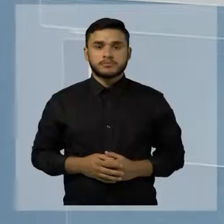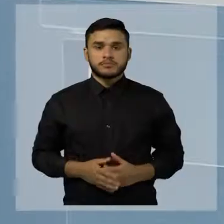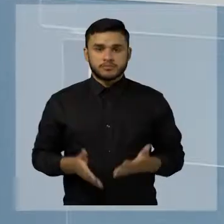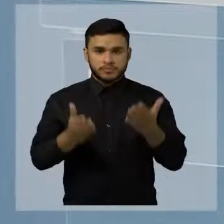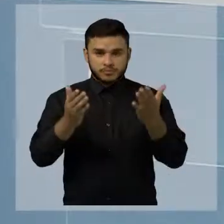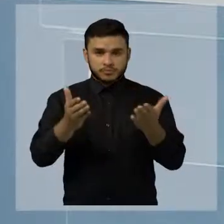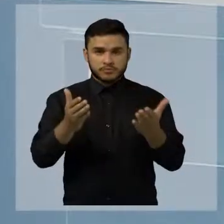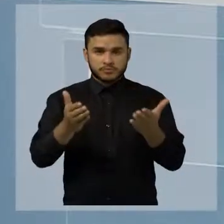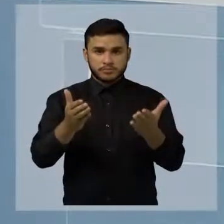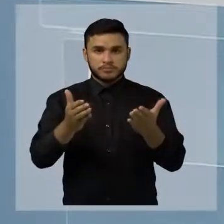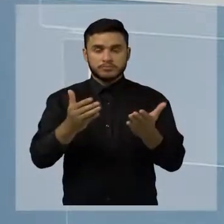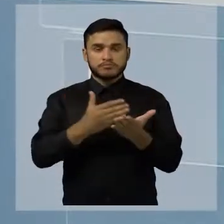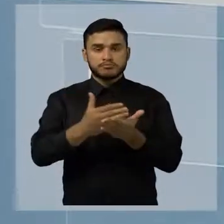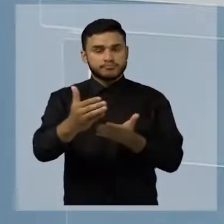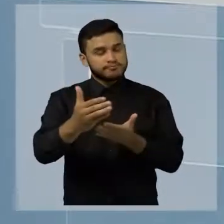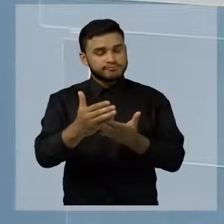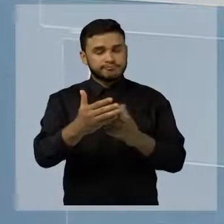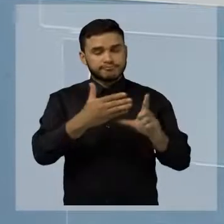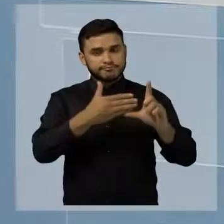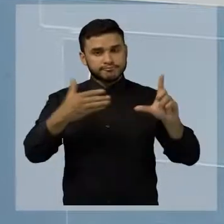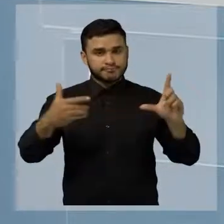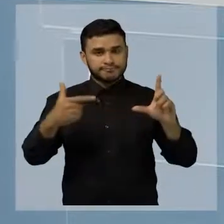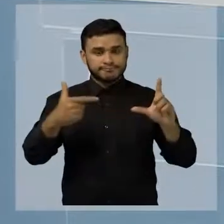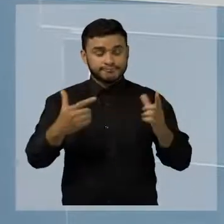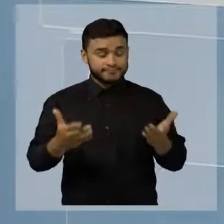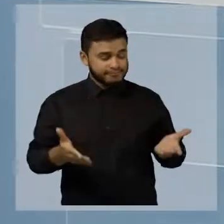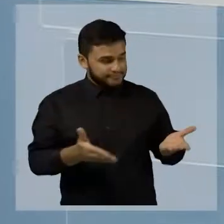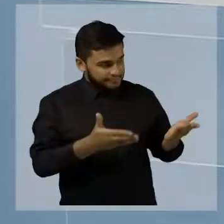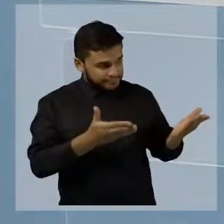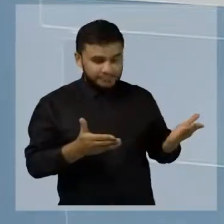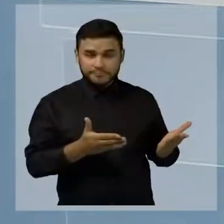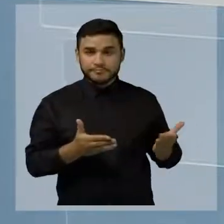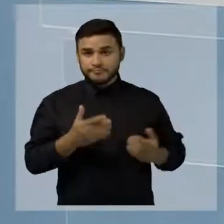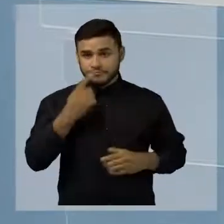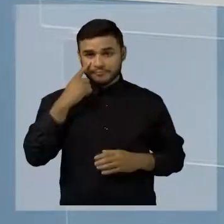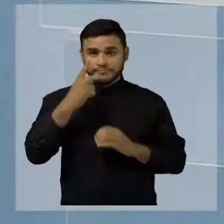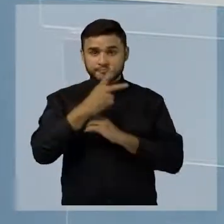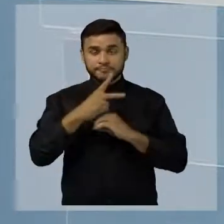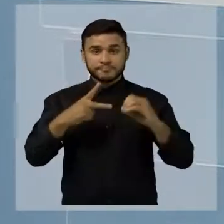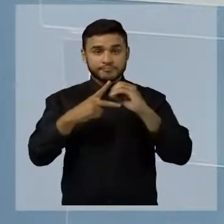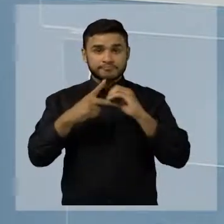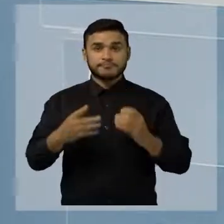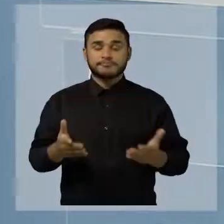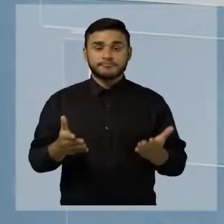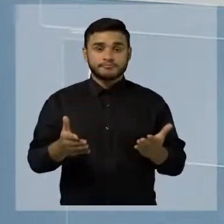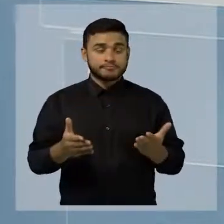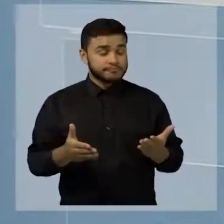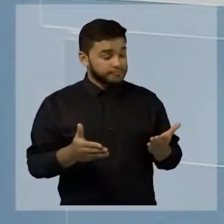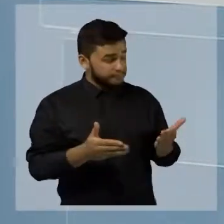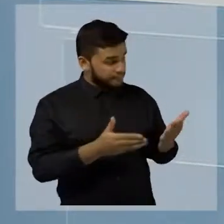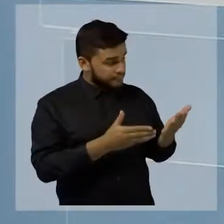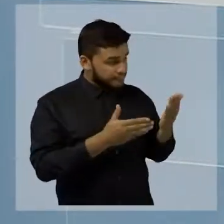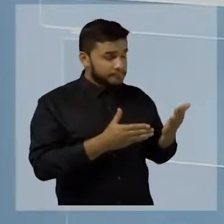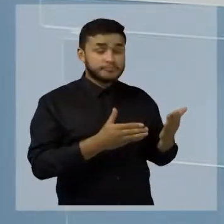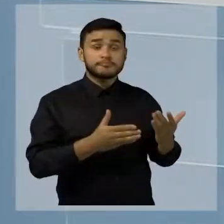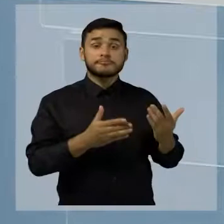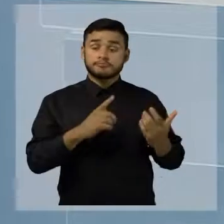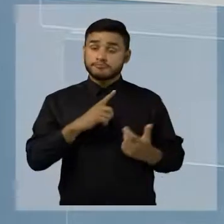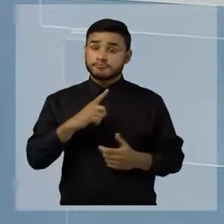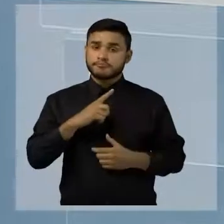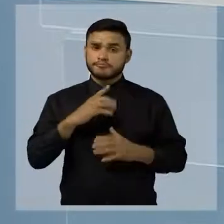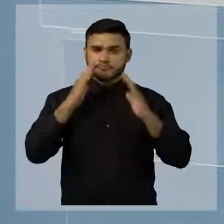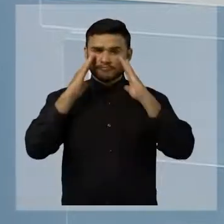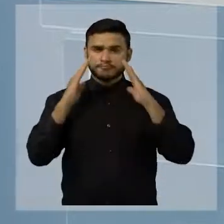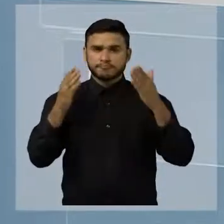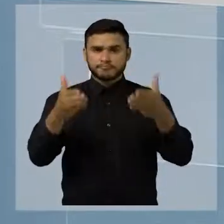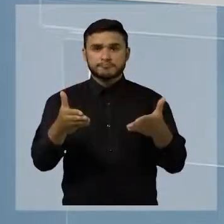Estamos de volta com Pela Ordem. Agora nós vamos, nesta continuidade, fazer uma análise, na verdade,